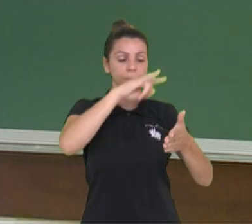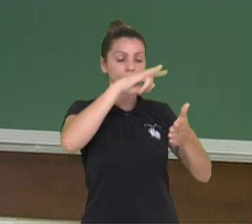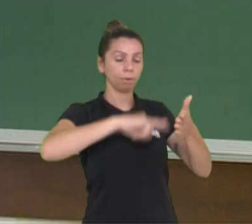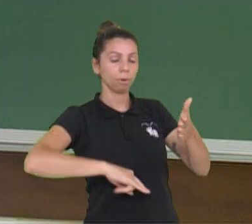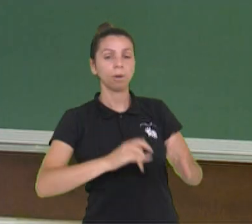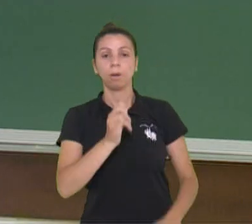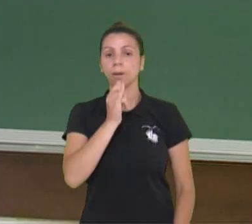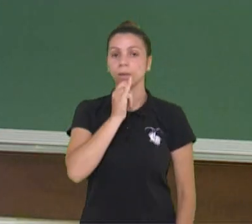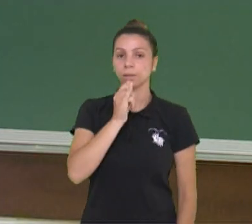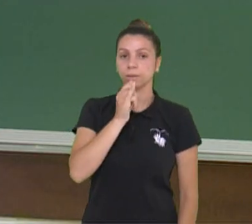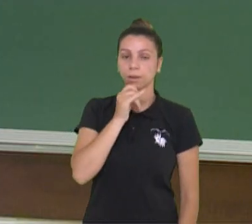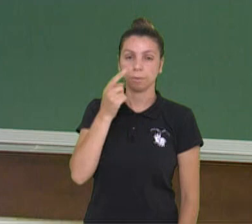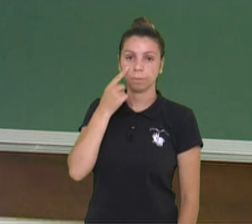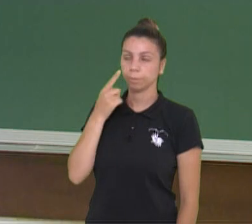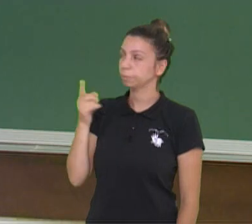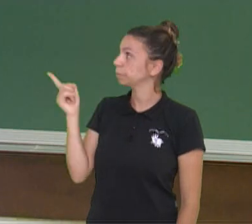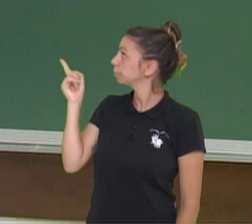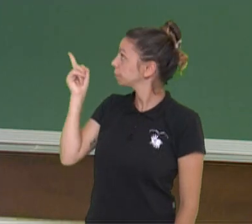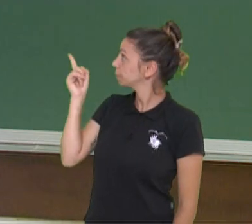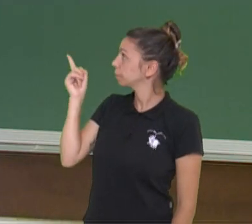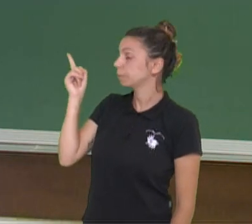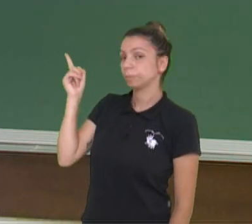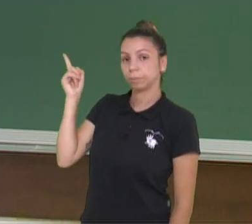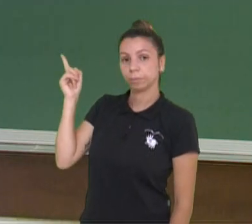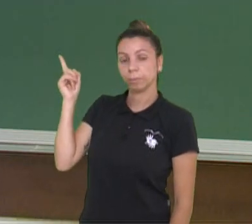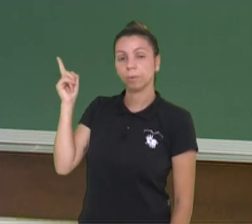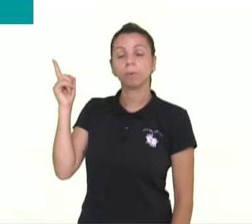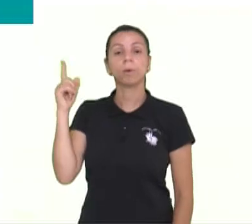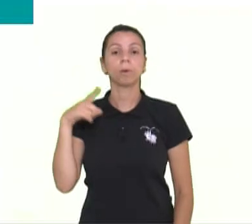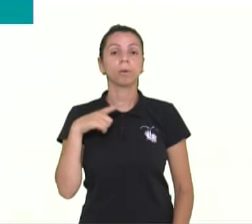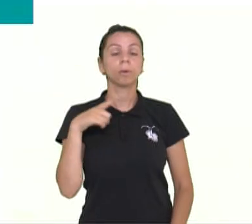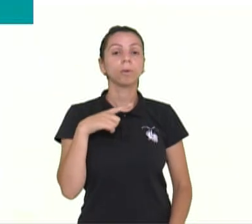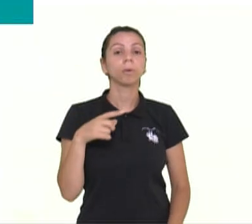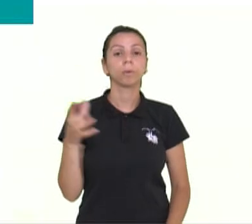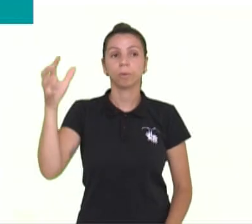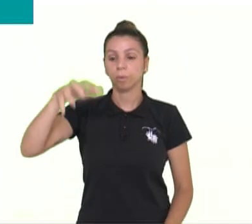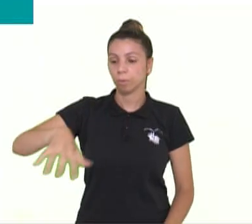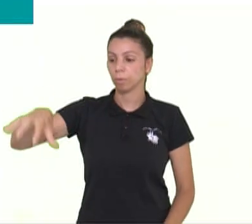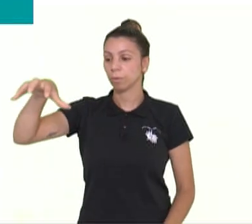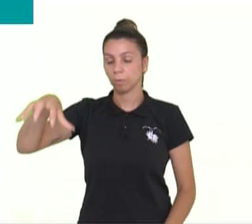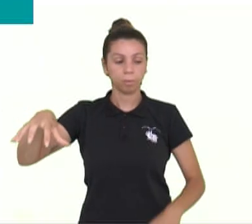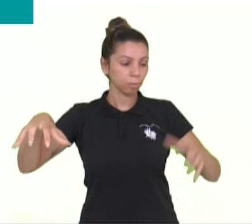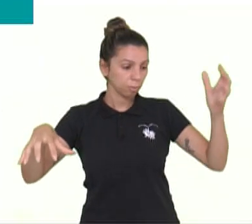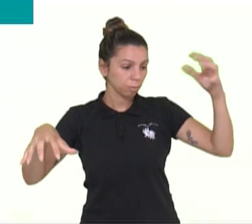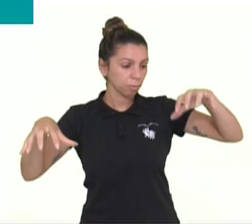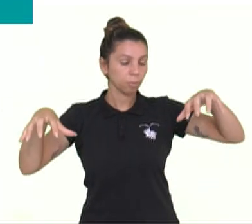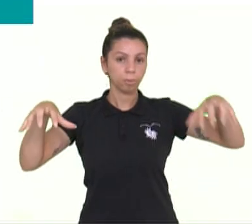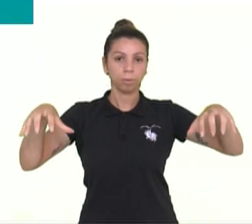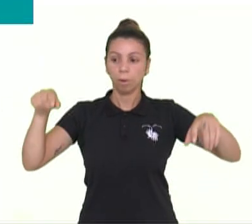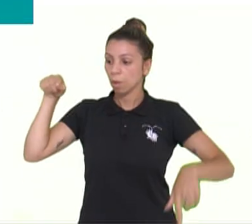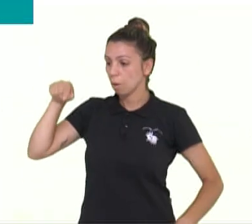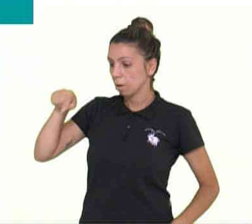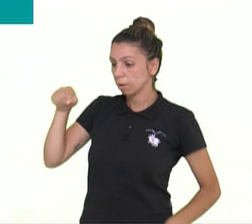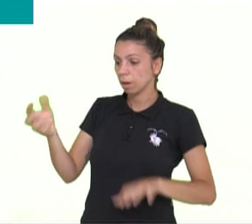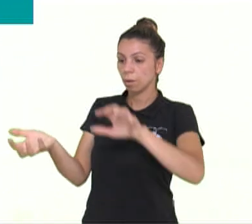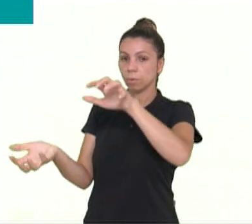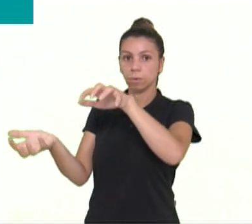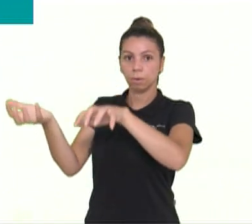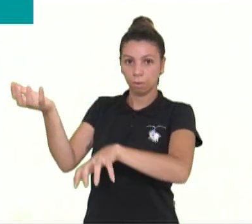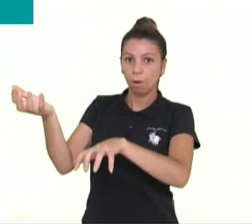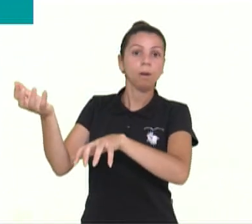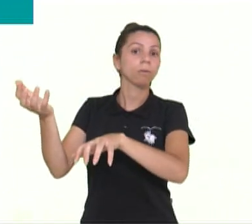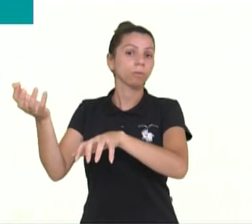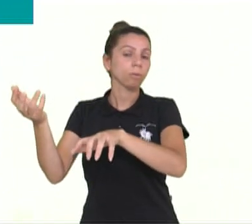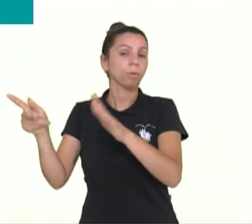exemplos de regimentos que existem de duas instituições diferentes. O Senado Federal, onde estão lá os senadores, também